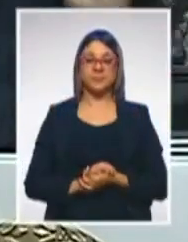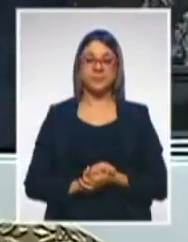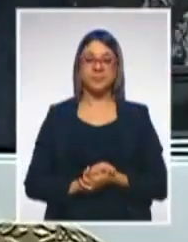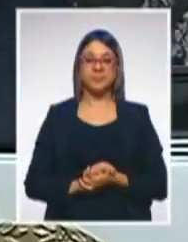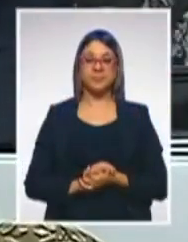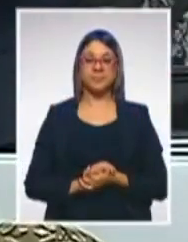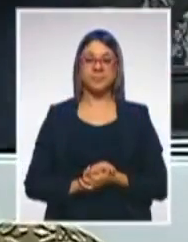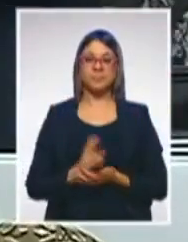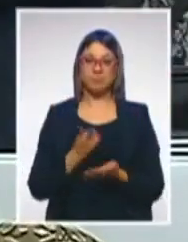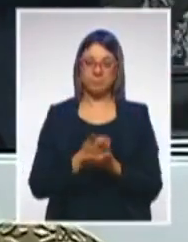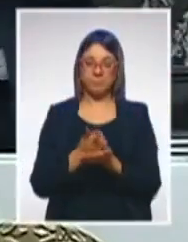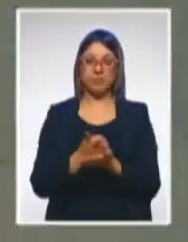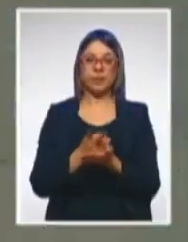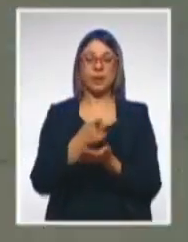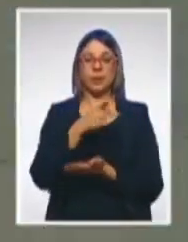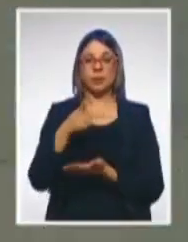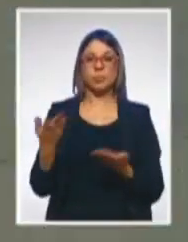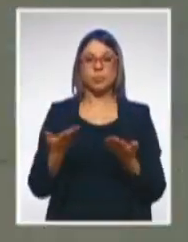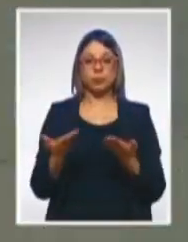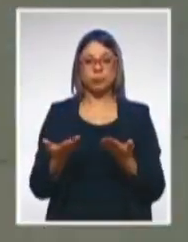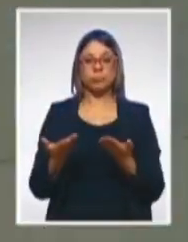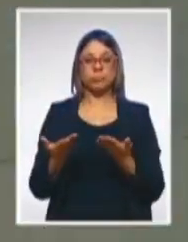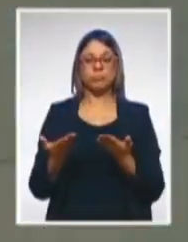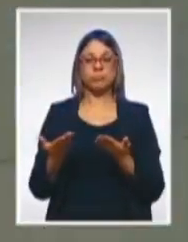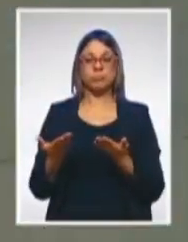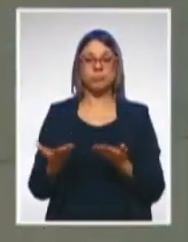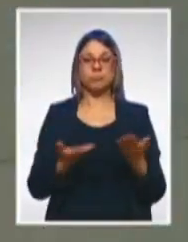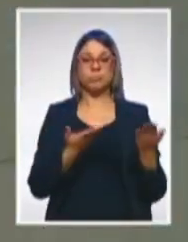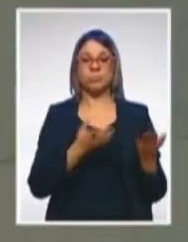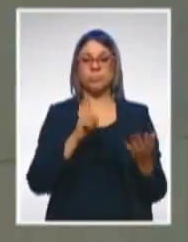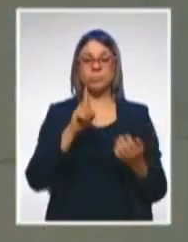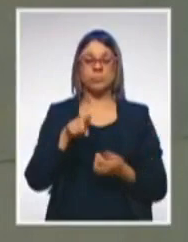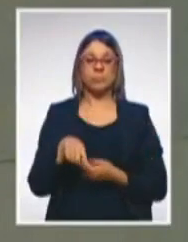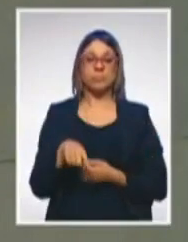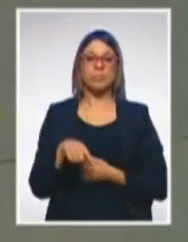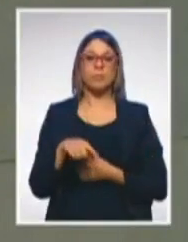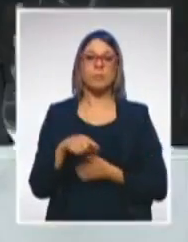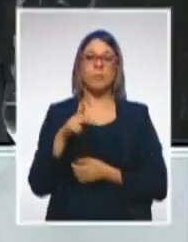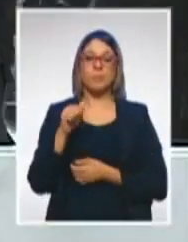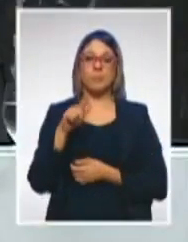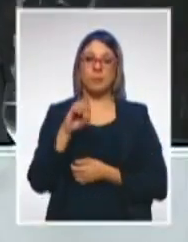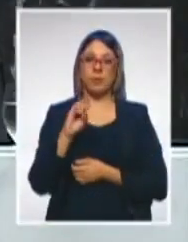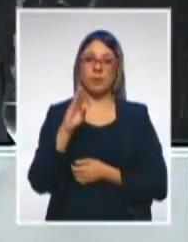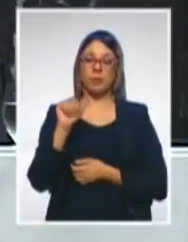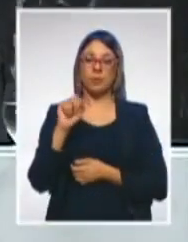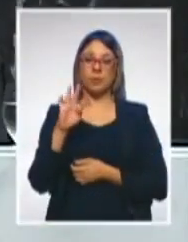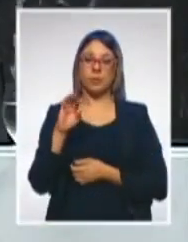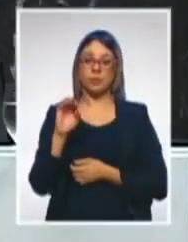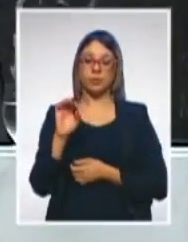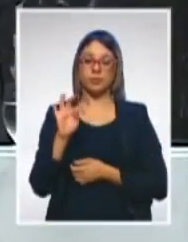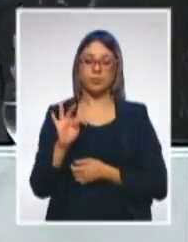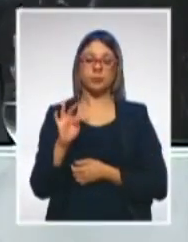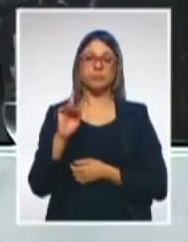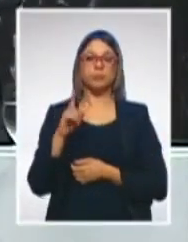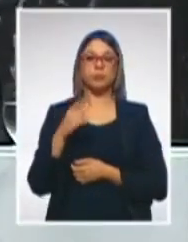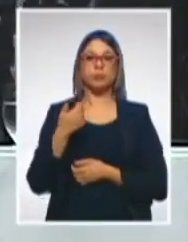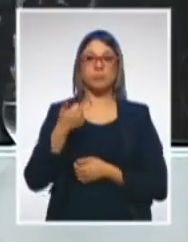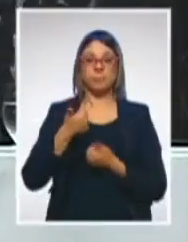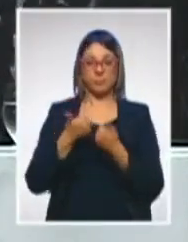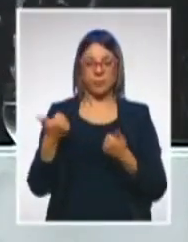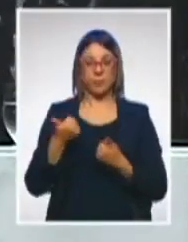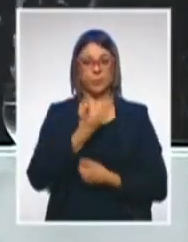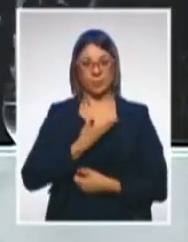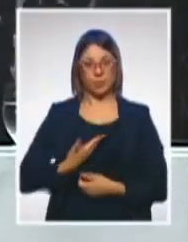Ato contínuo, a presidência passa agora às mãos do excelentíssimo senhor Paulo Eduardo Rocha Brant, vice-governador do Estado de Minas Gerais,